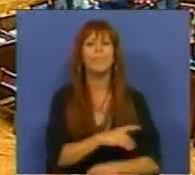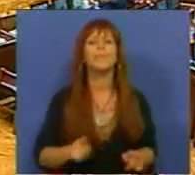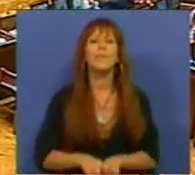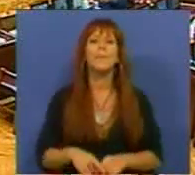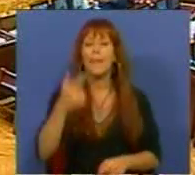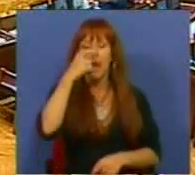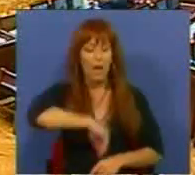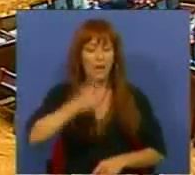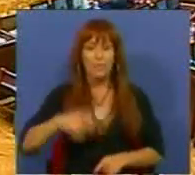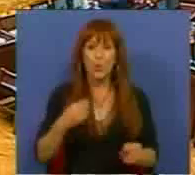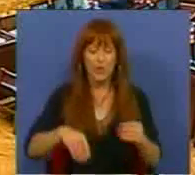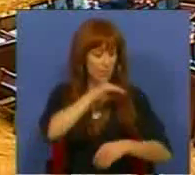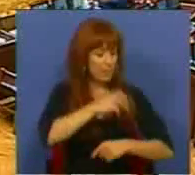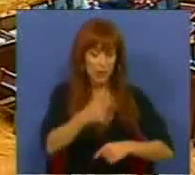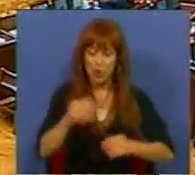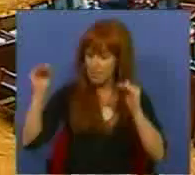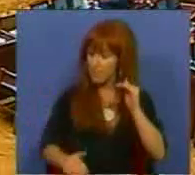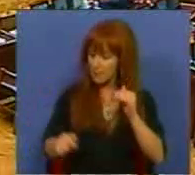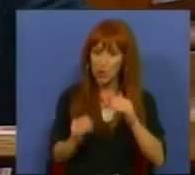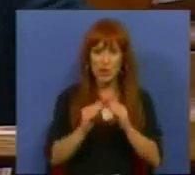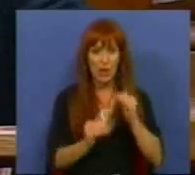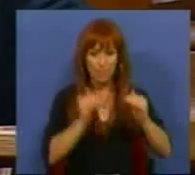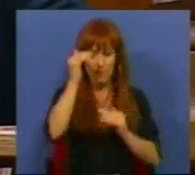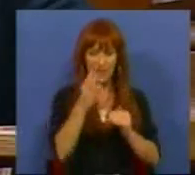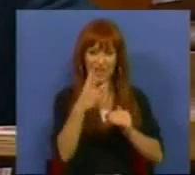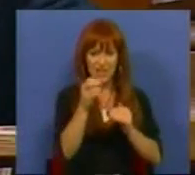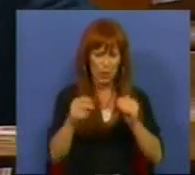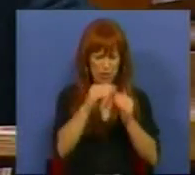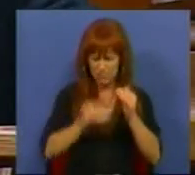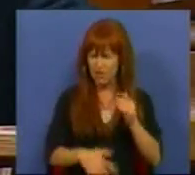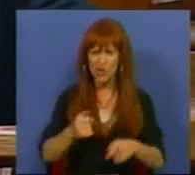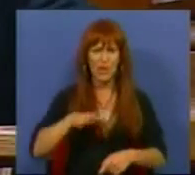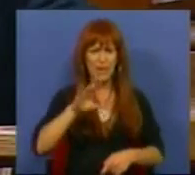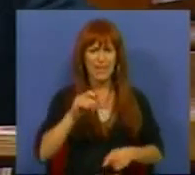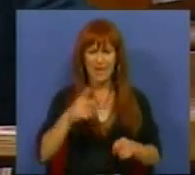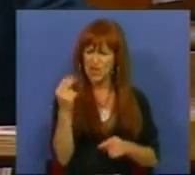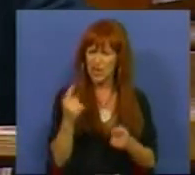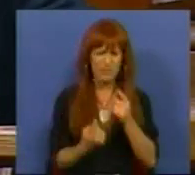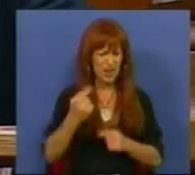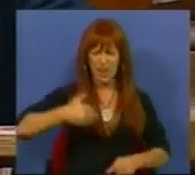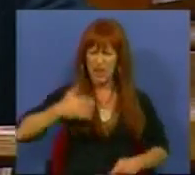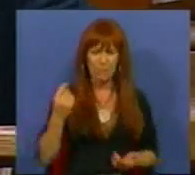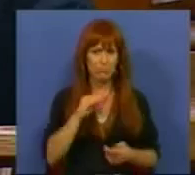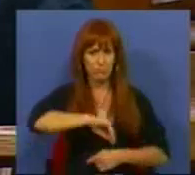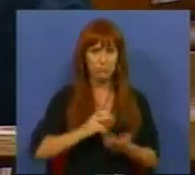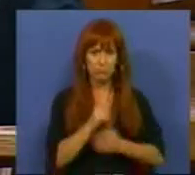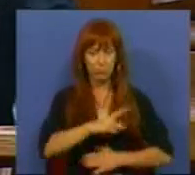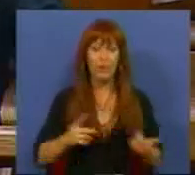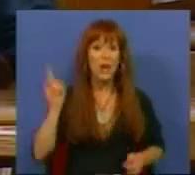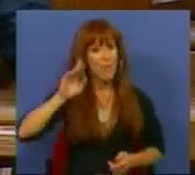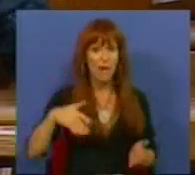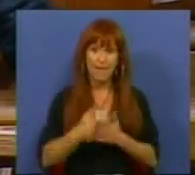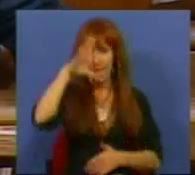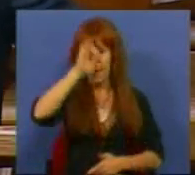Já os reformados com pensões mais baixas terão um aumento inferior a 3 euros. São menos de 10 cêntimos por dia. É o que vale para